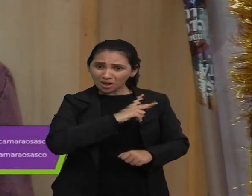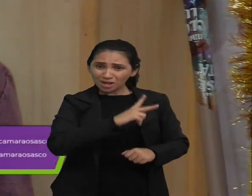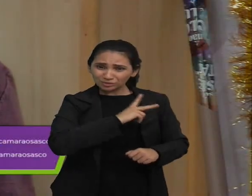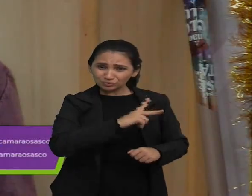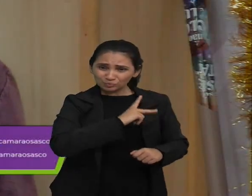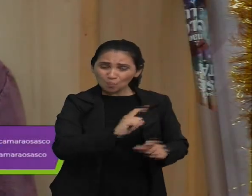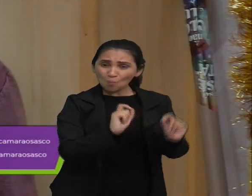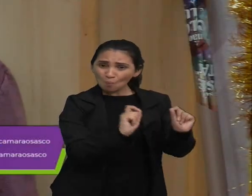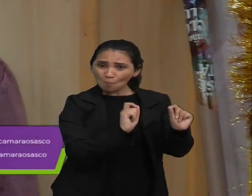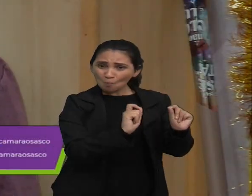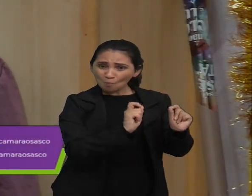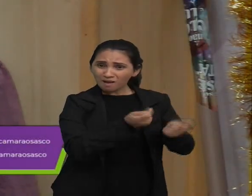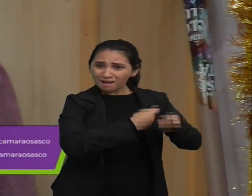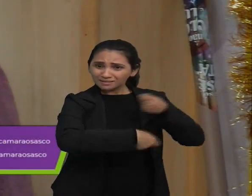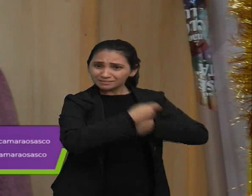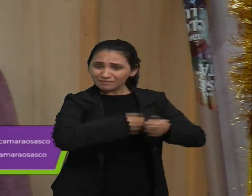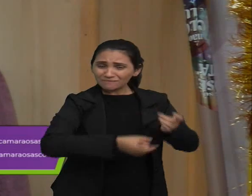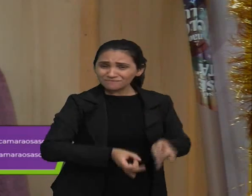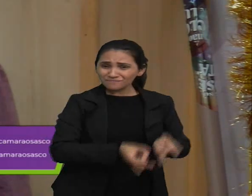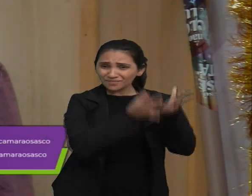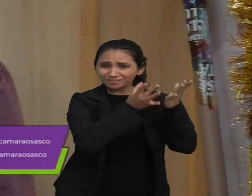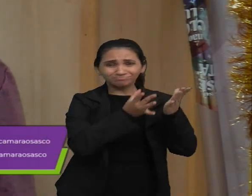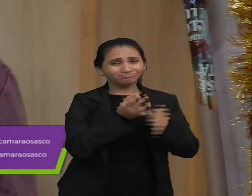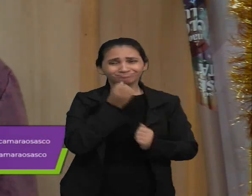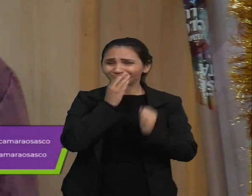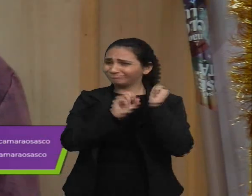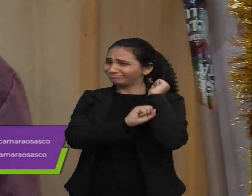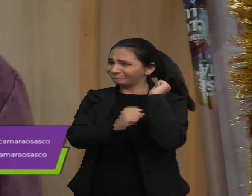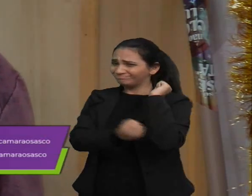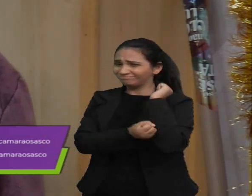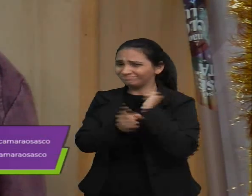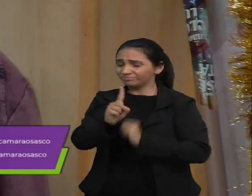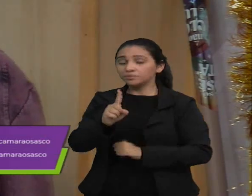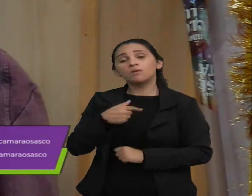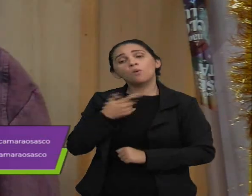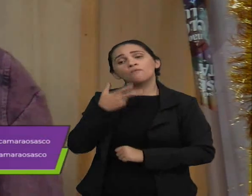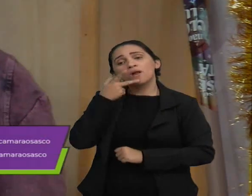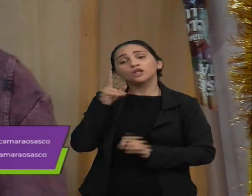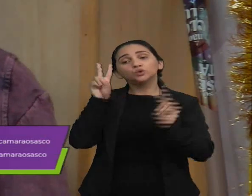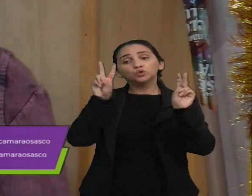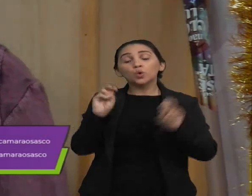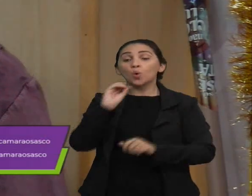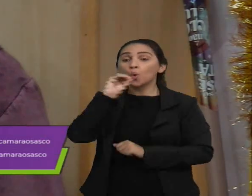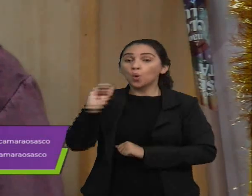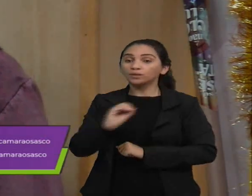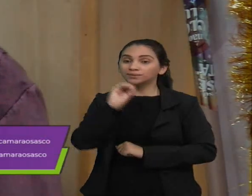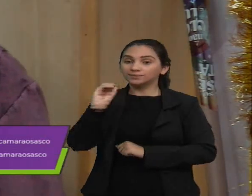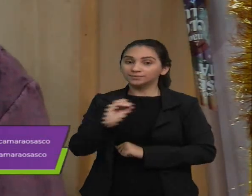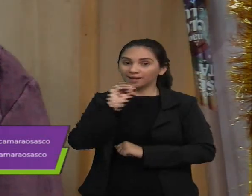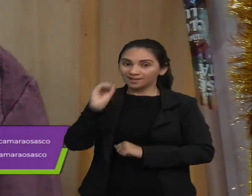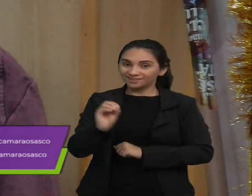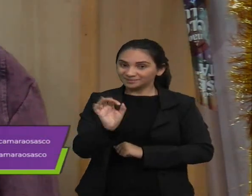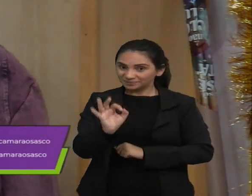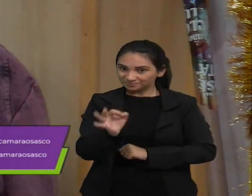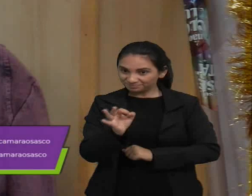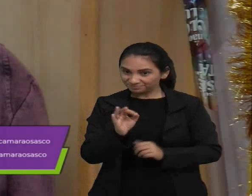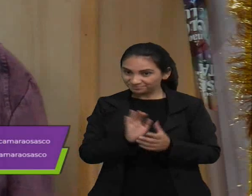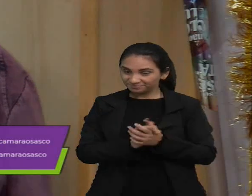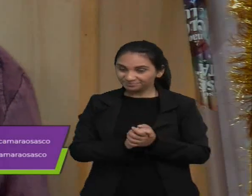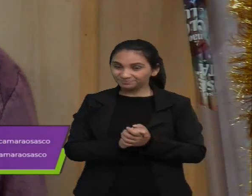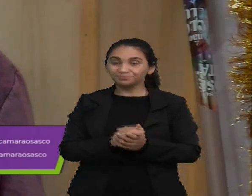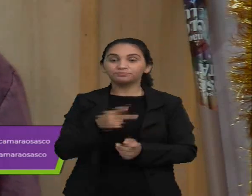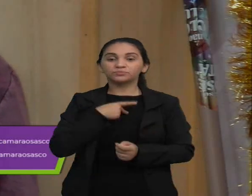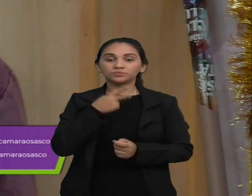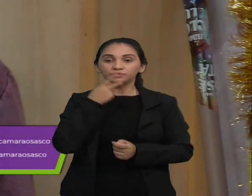Sabesp. Eu queria falar um pouco aqui sobre Osasco. O Ceará falou que estava com dificuldade